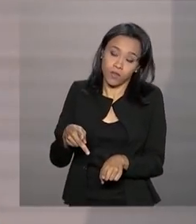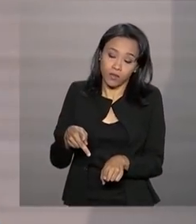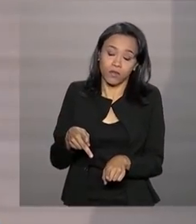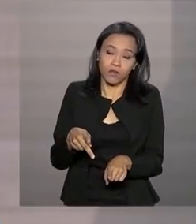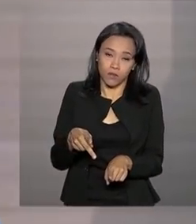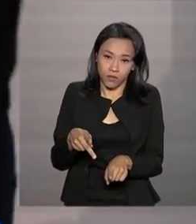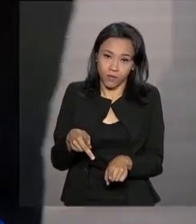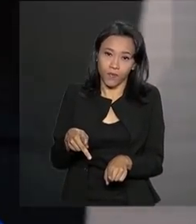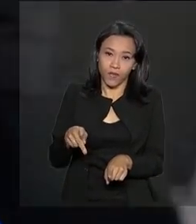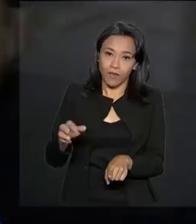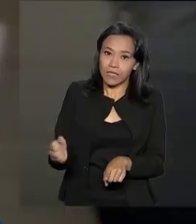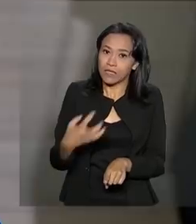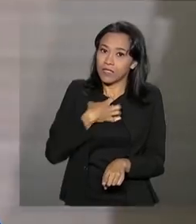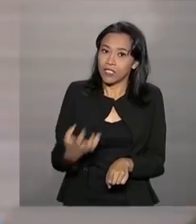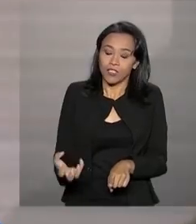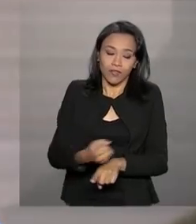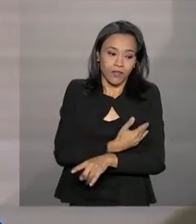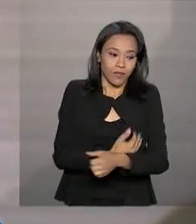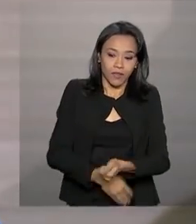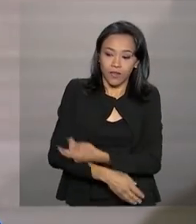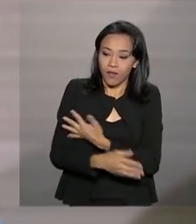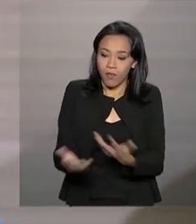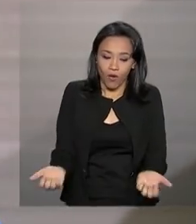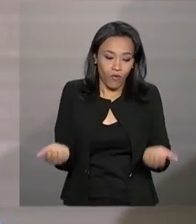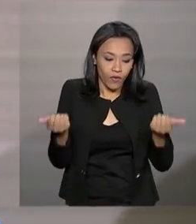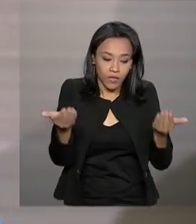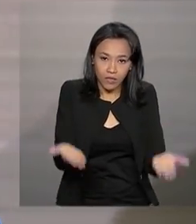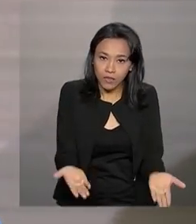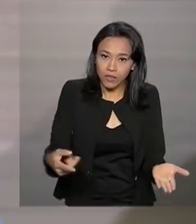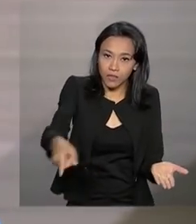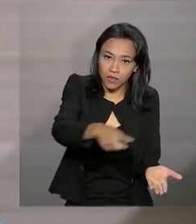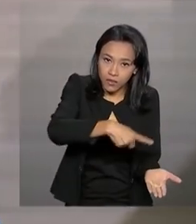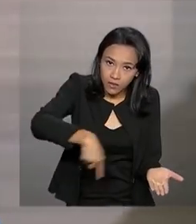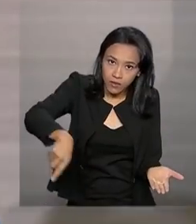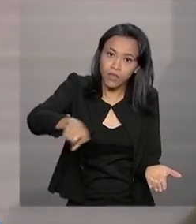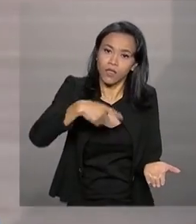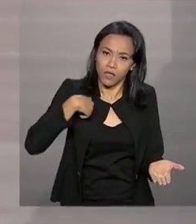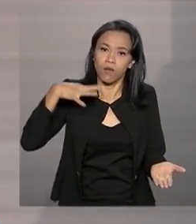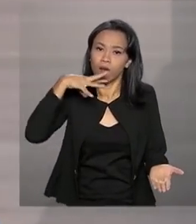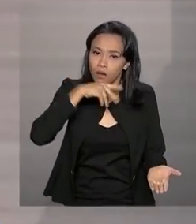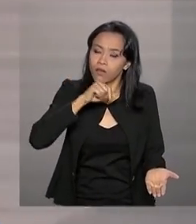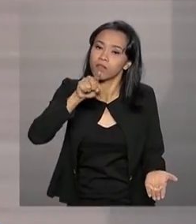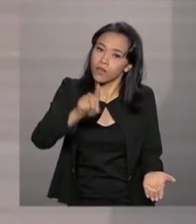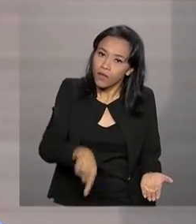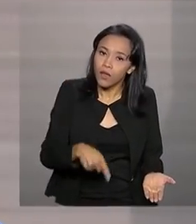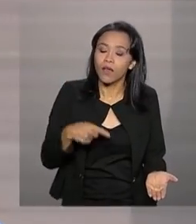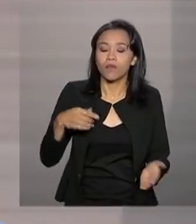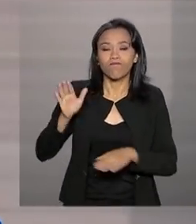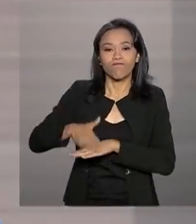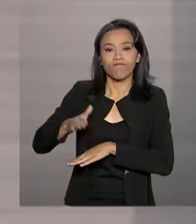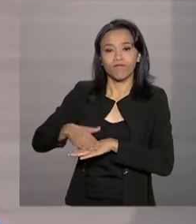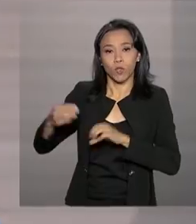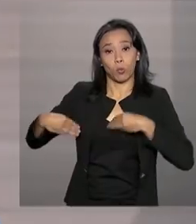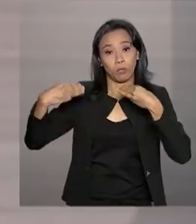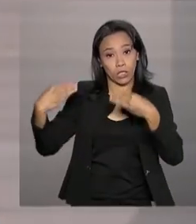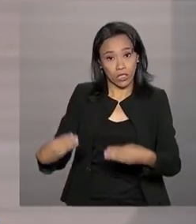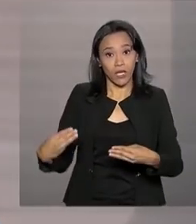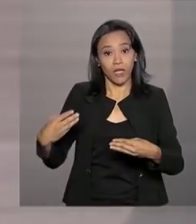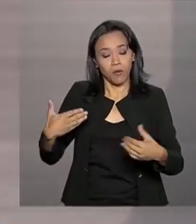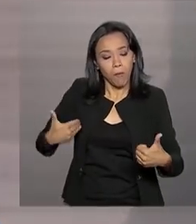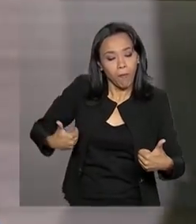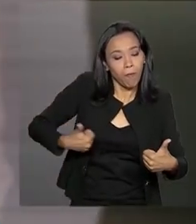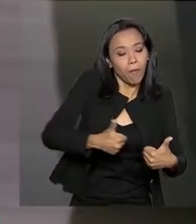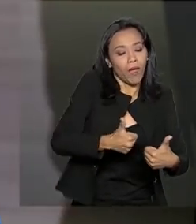muito emocionadas com esse oferecimento e eu acho que é uma forma de o Ministério chegar perto